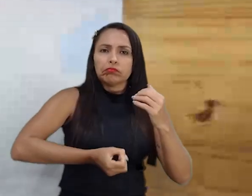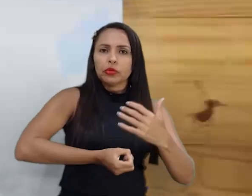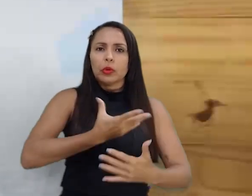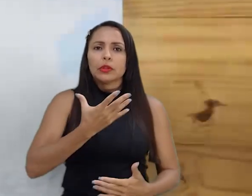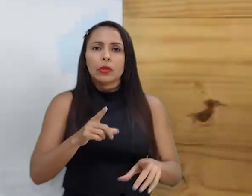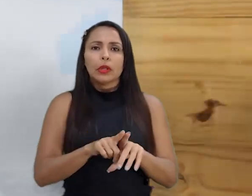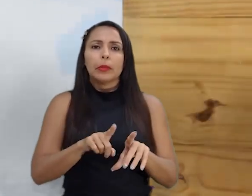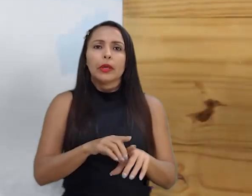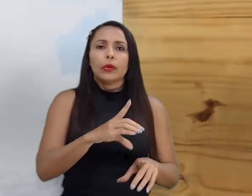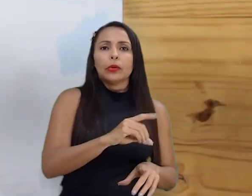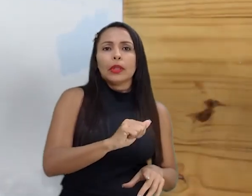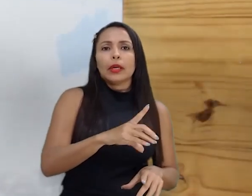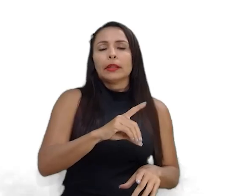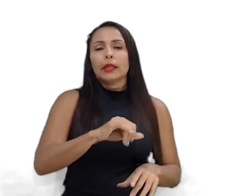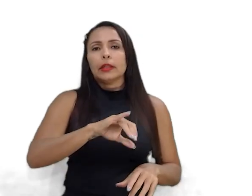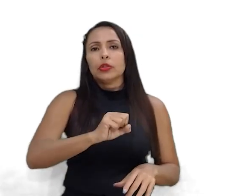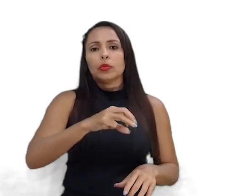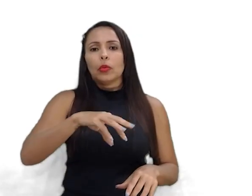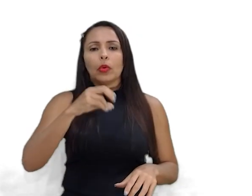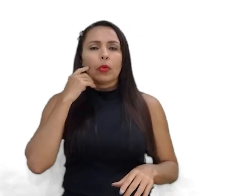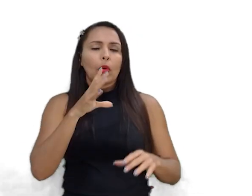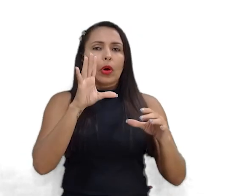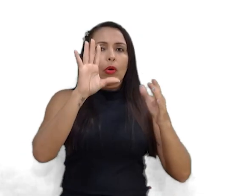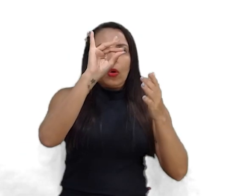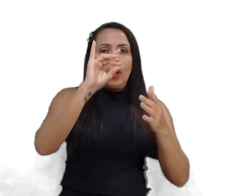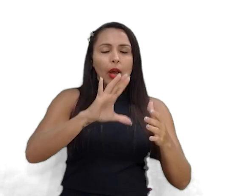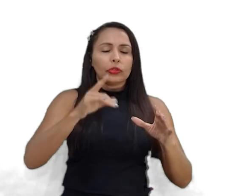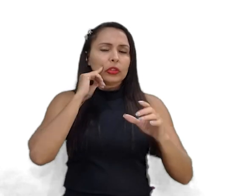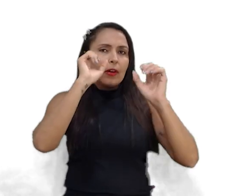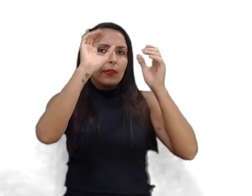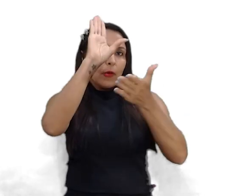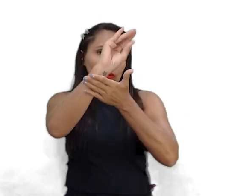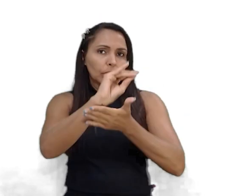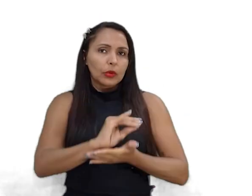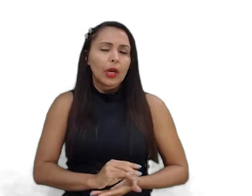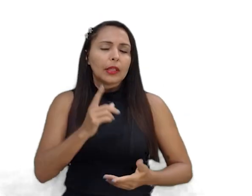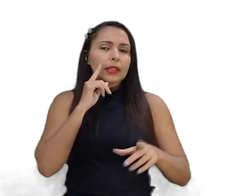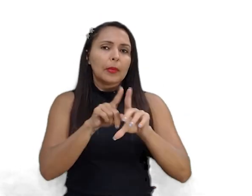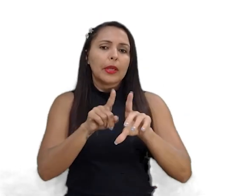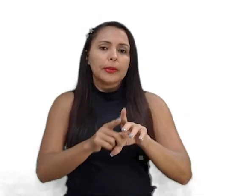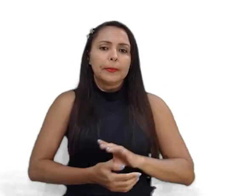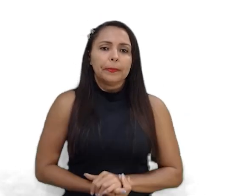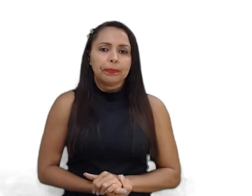O dadaísmo, né, as fotocolagens, o protesto, mas o que marcou o design gráfico são as